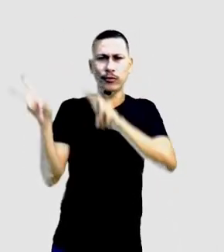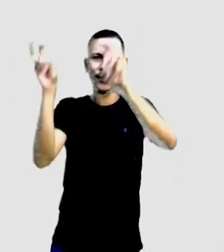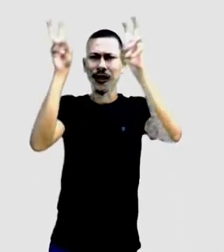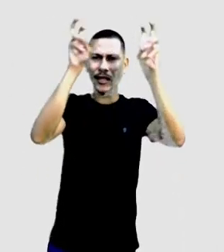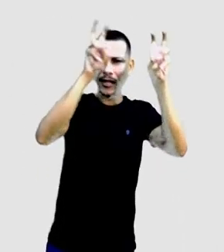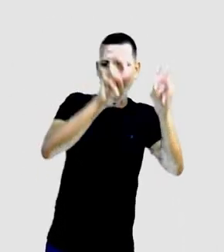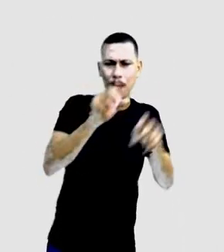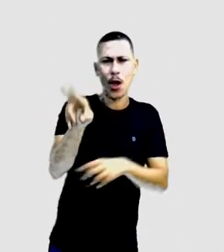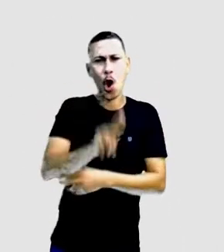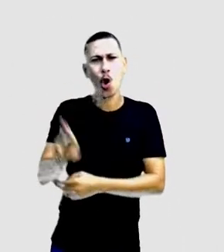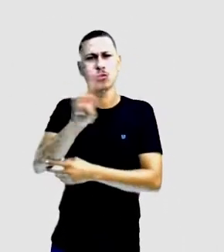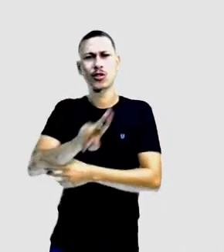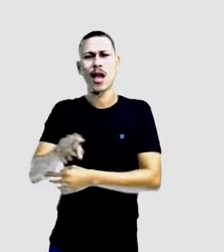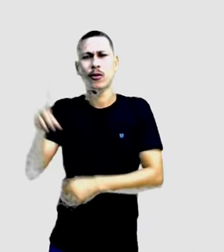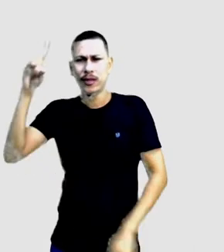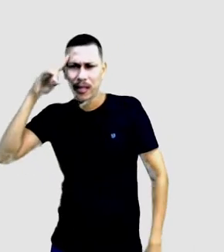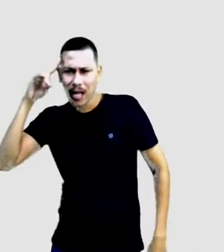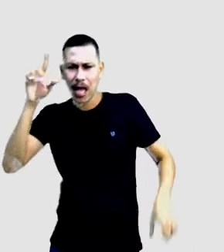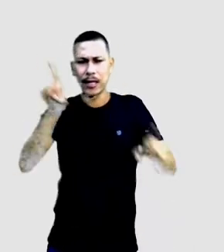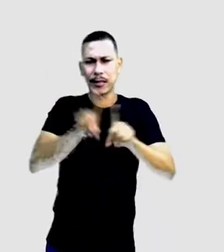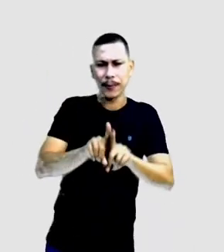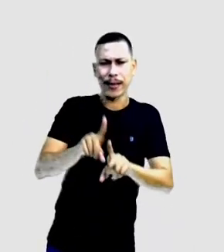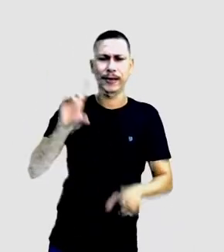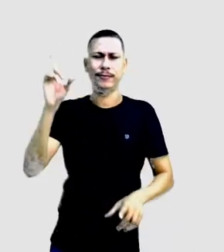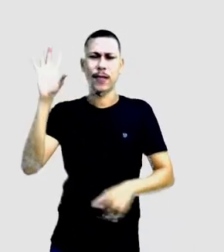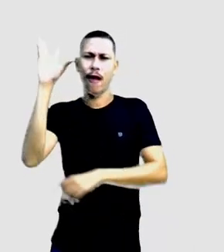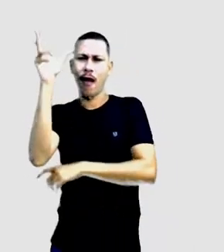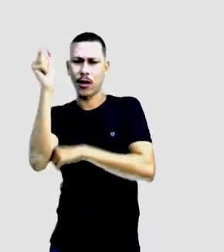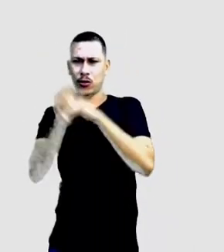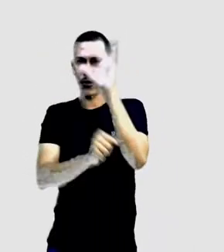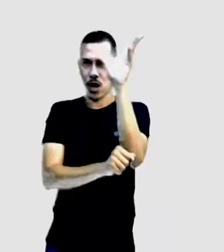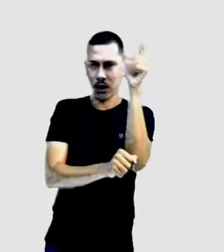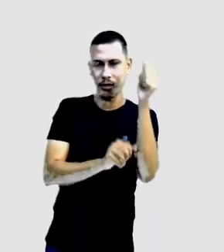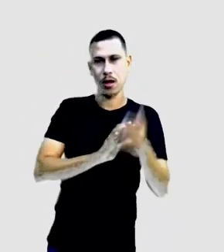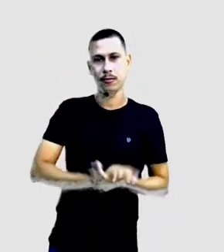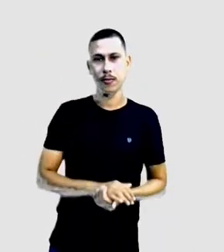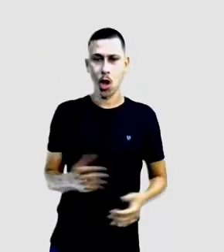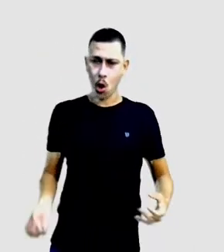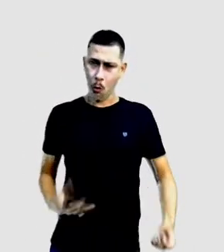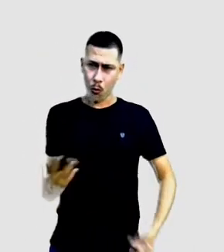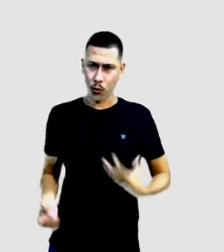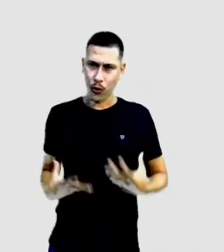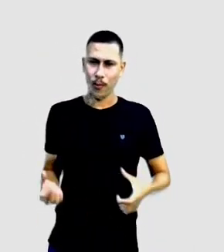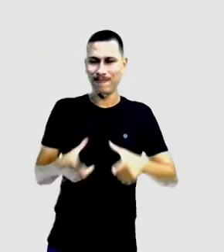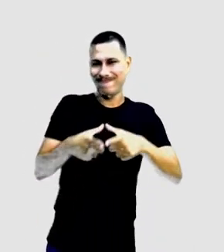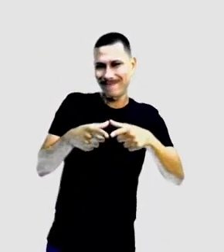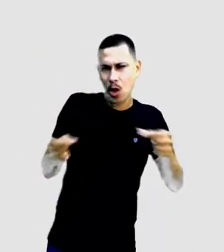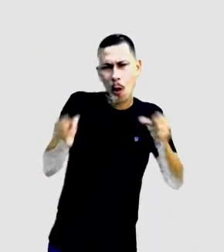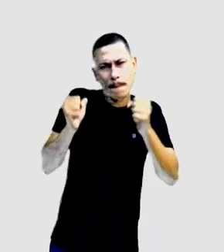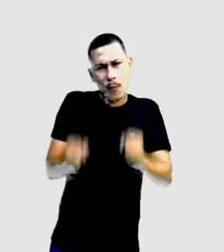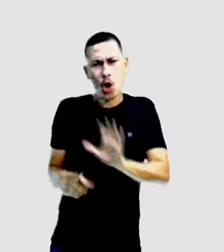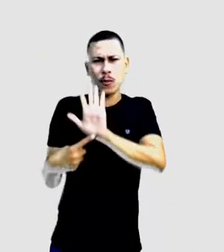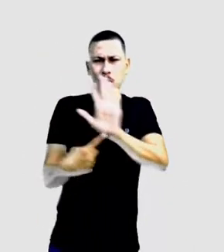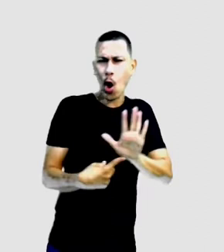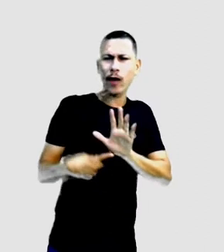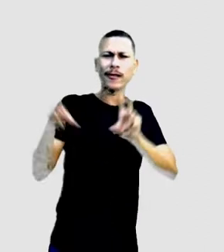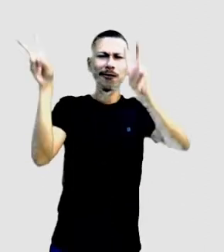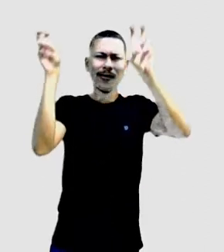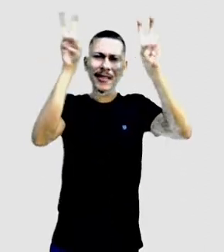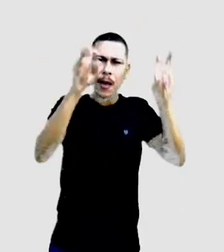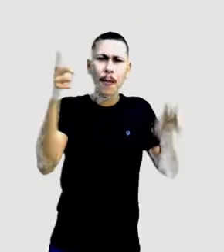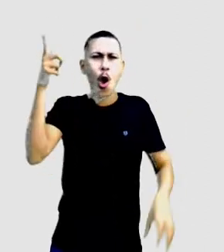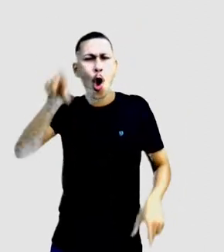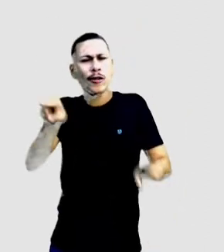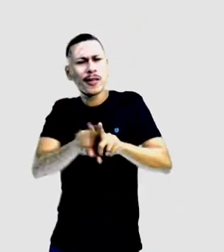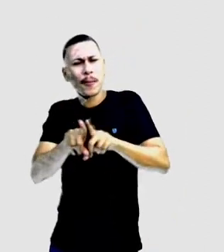o cotidiano e a natureza. Agora veja, os haikais modernos, eles podem explorar outros temas, como